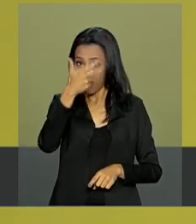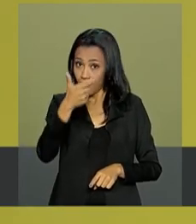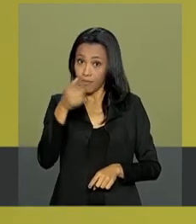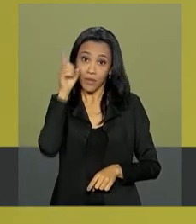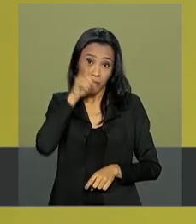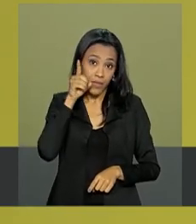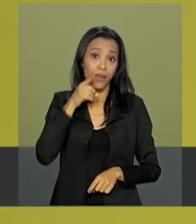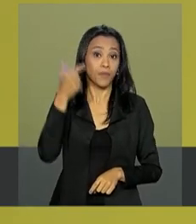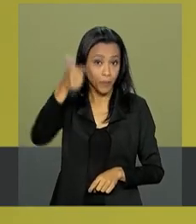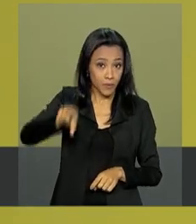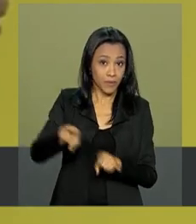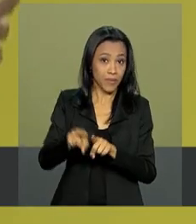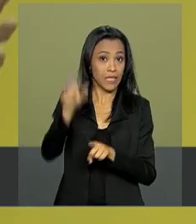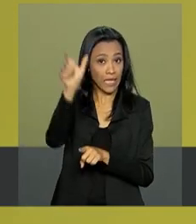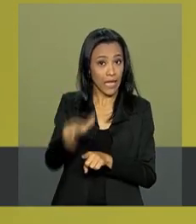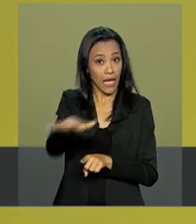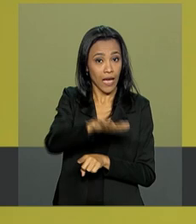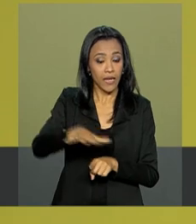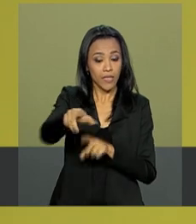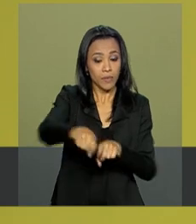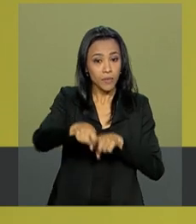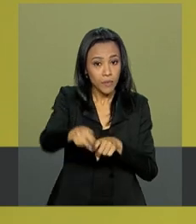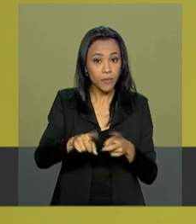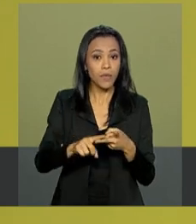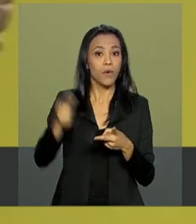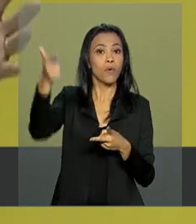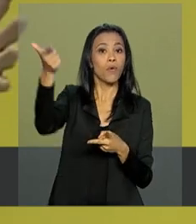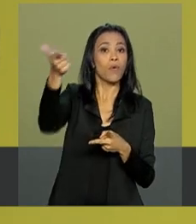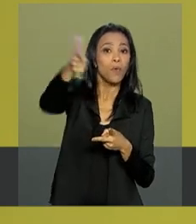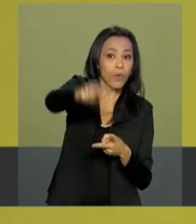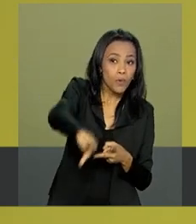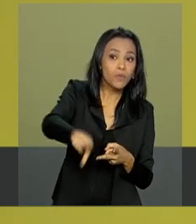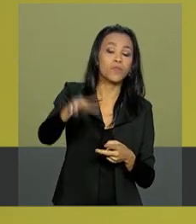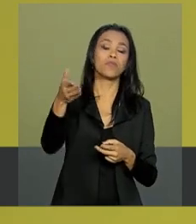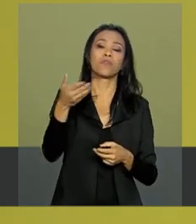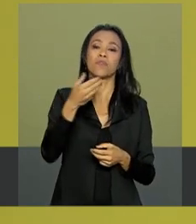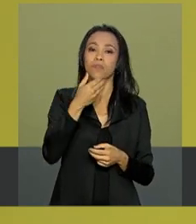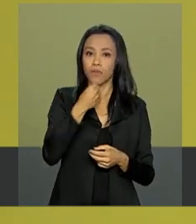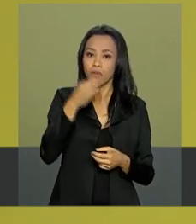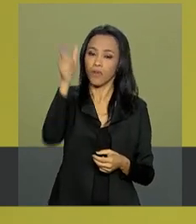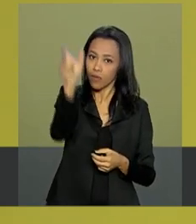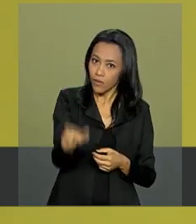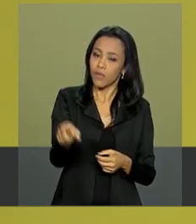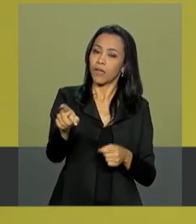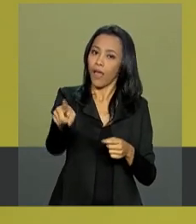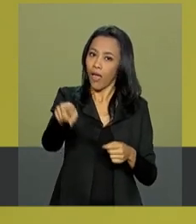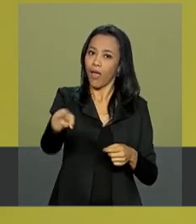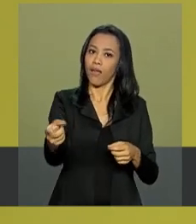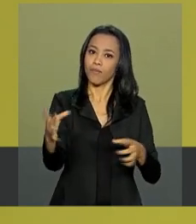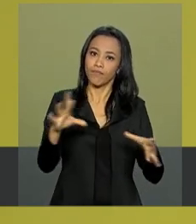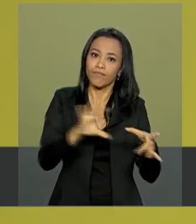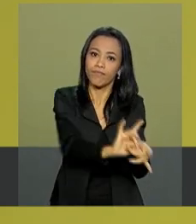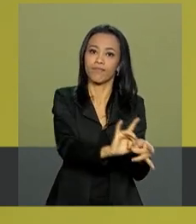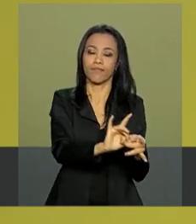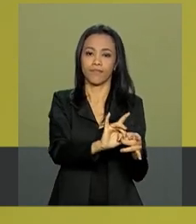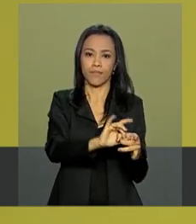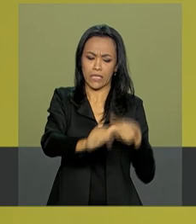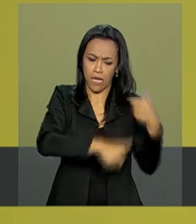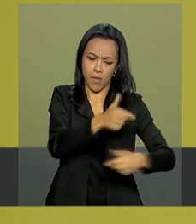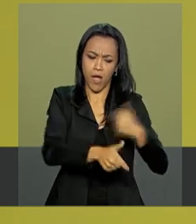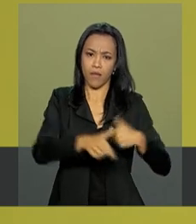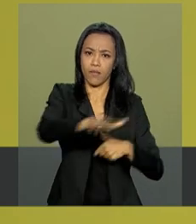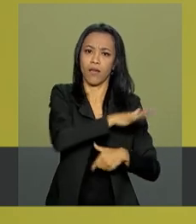agricultura, como também o Alfredo Keffer. O Alfredo Keffer igualmente vinculado à área da agricultura. E